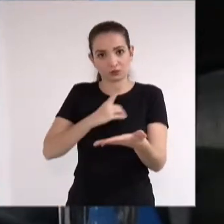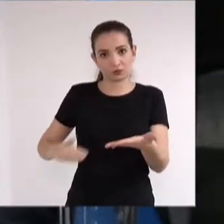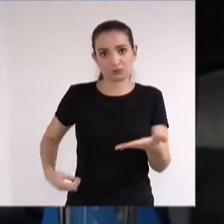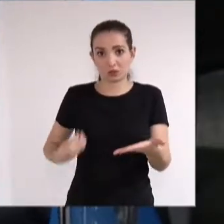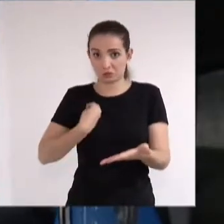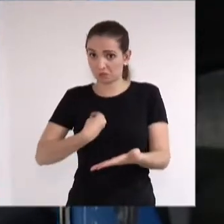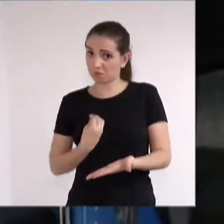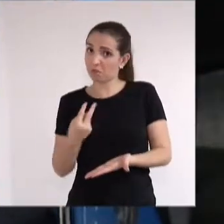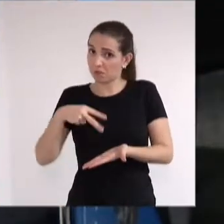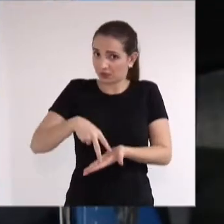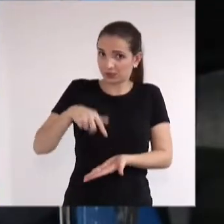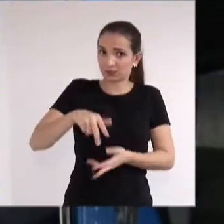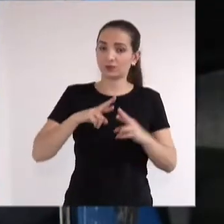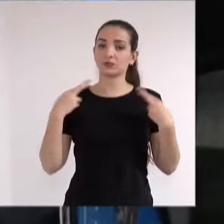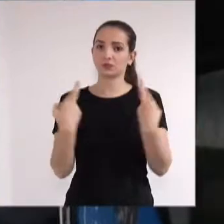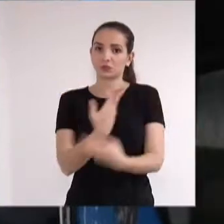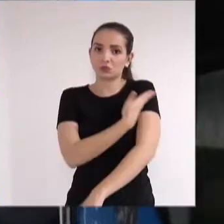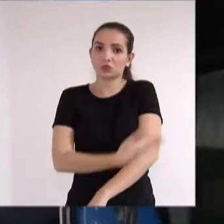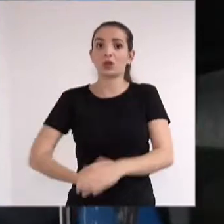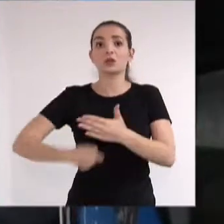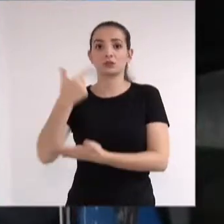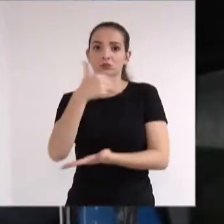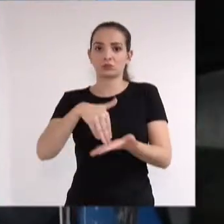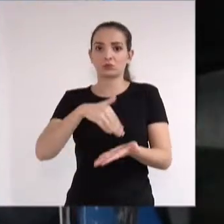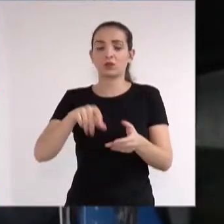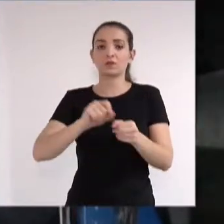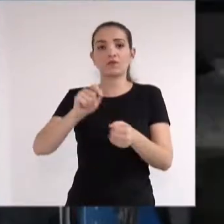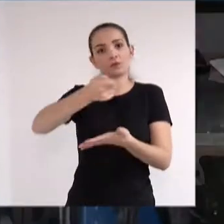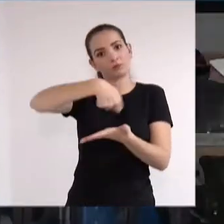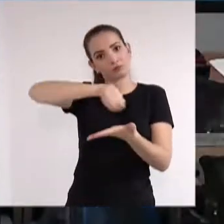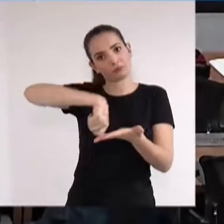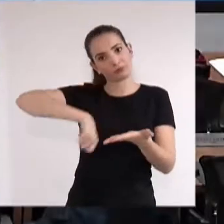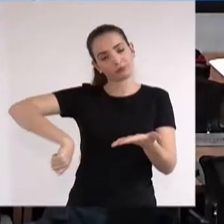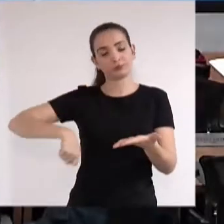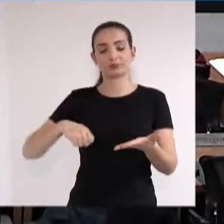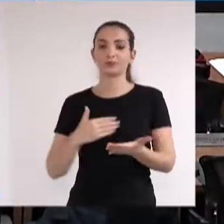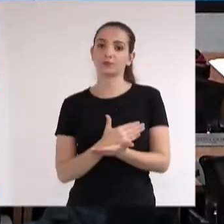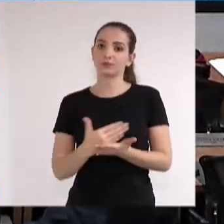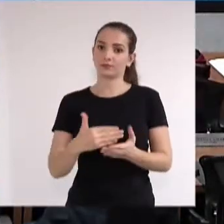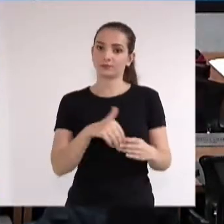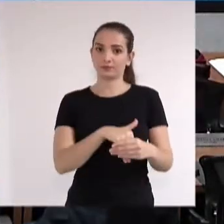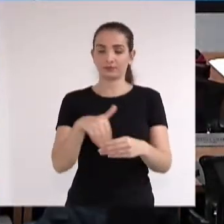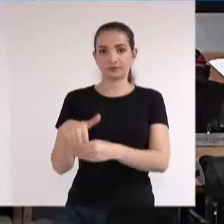deputados presentes à sessão e ao segundo que proceda às devidas anotações. Em votação.